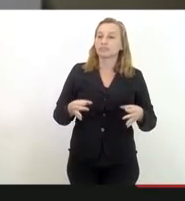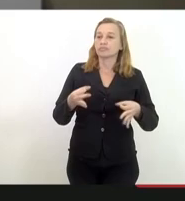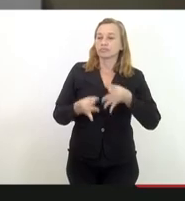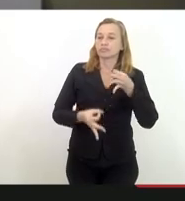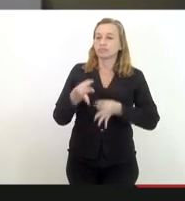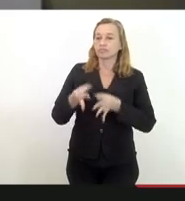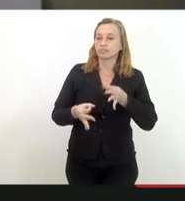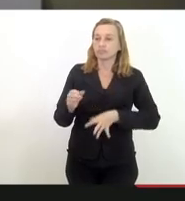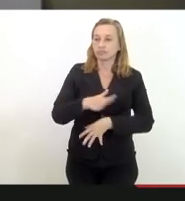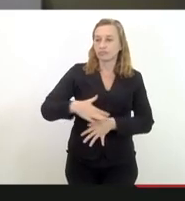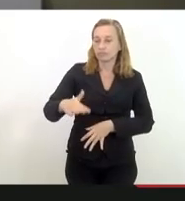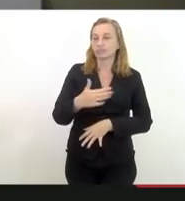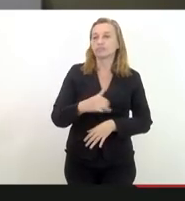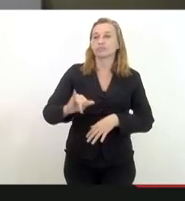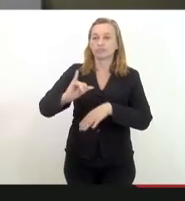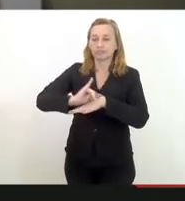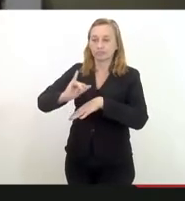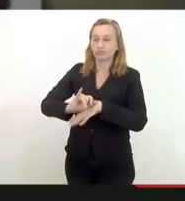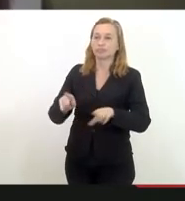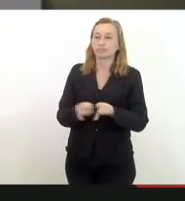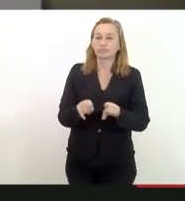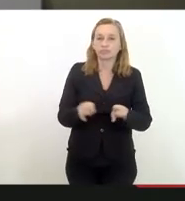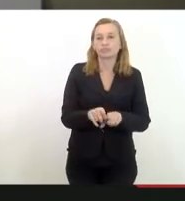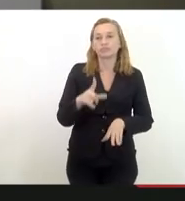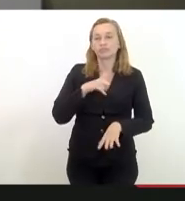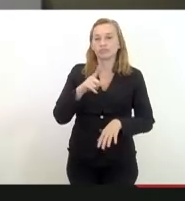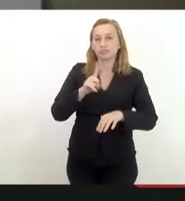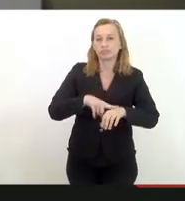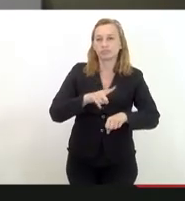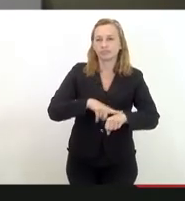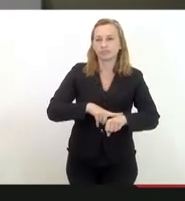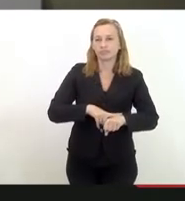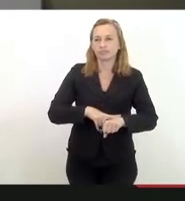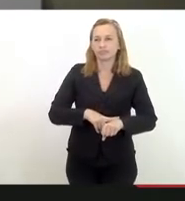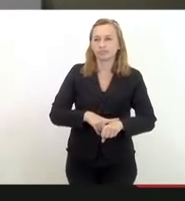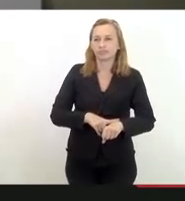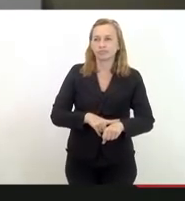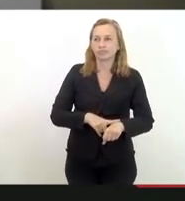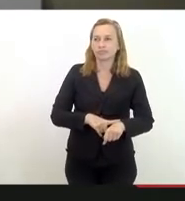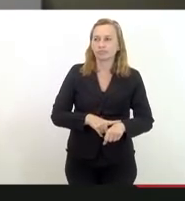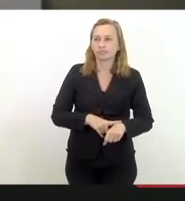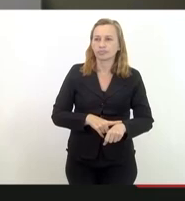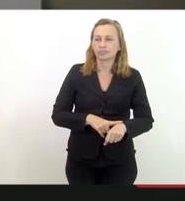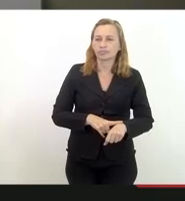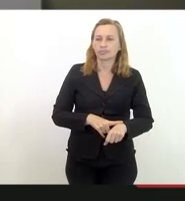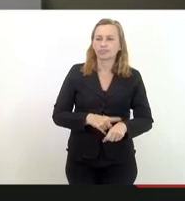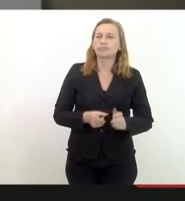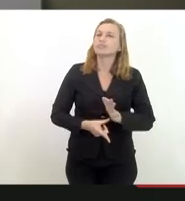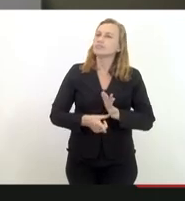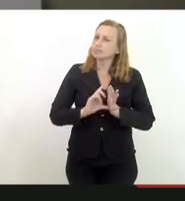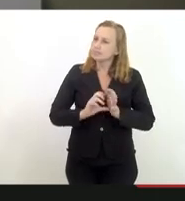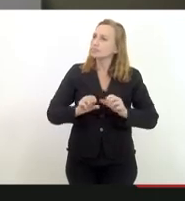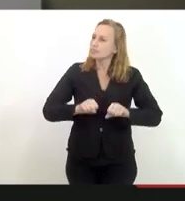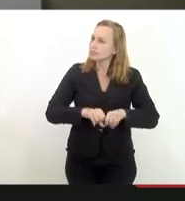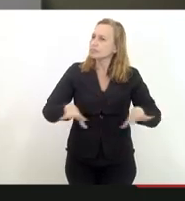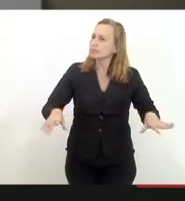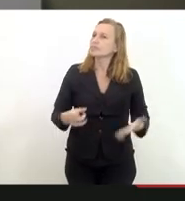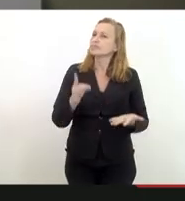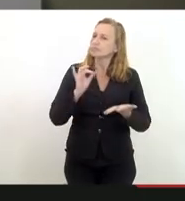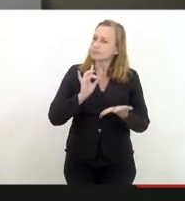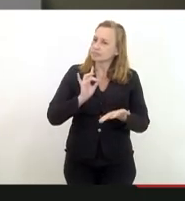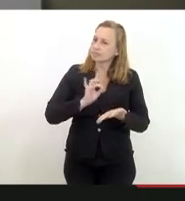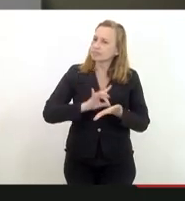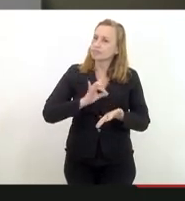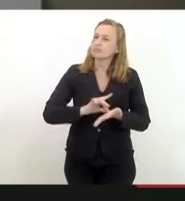capital, e realmente houve uma época recente, um pouco antes da pandemia, em que realmente foi colocada